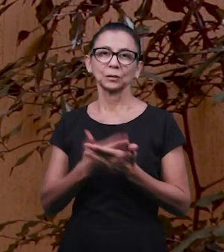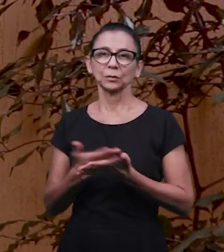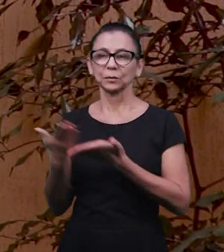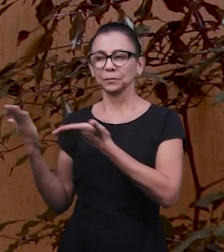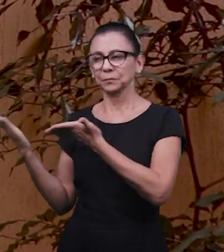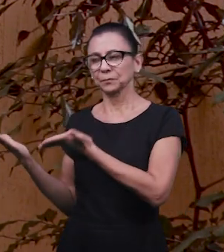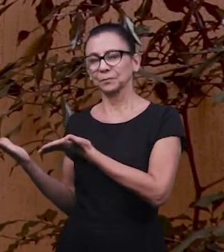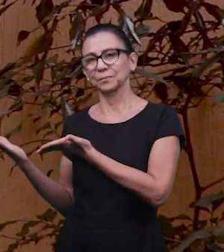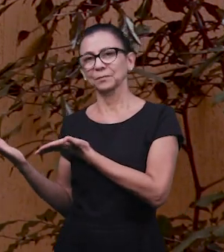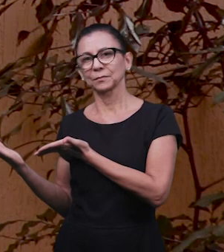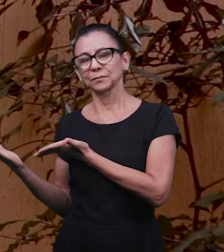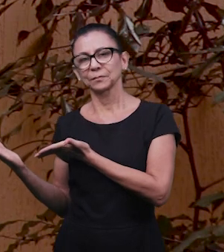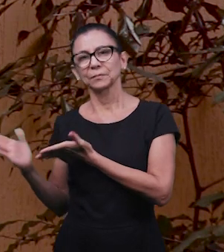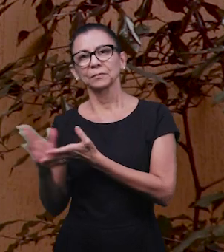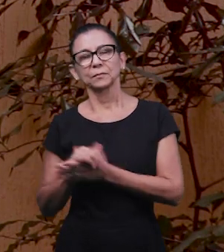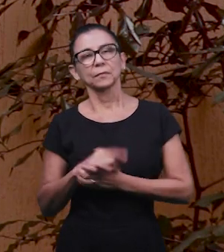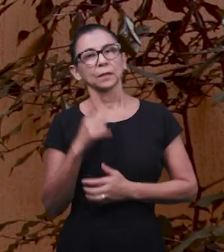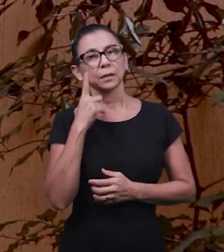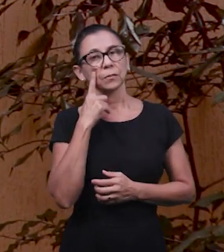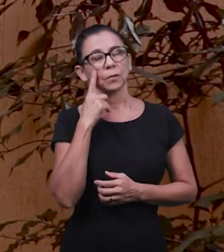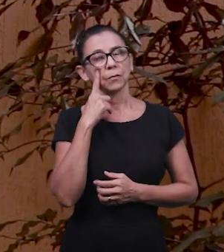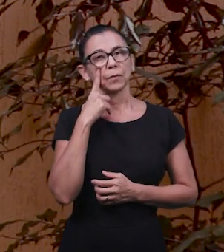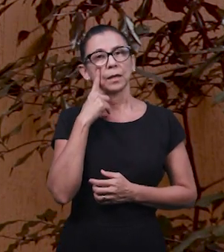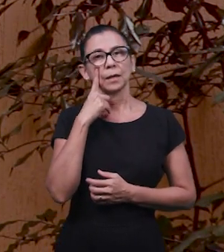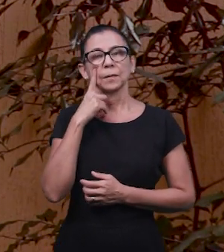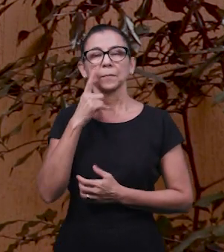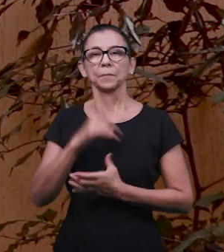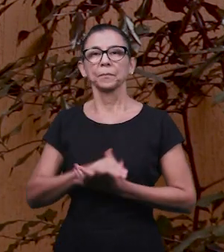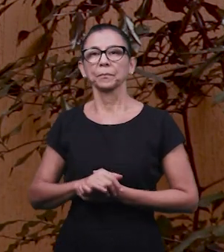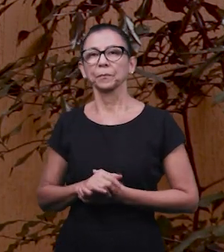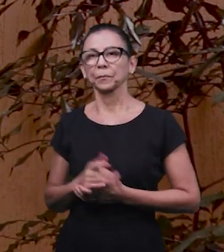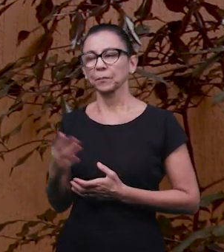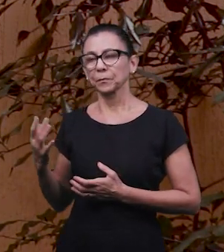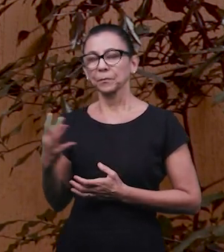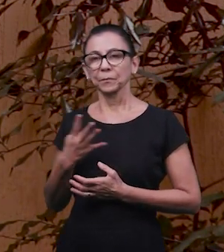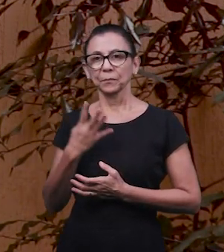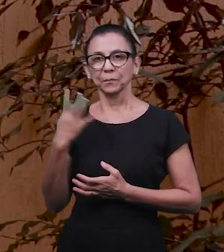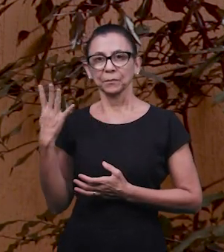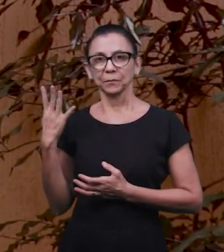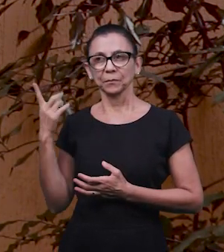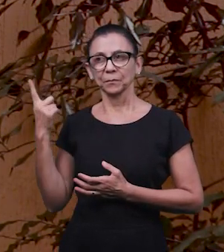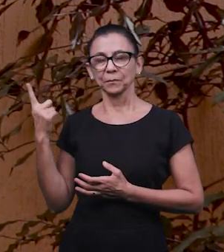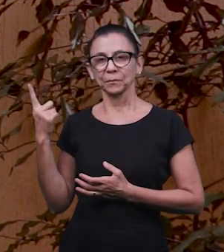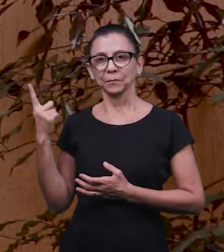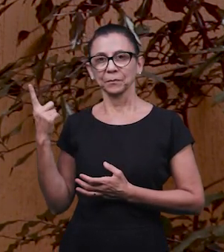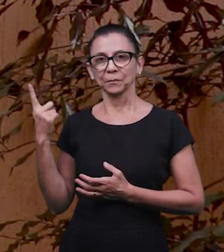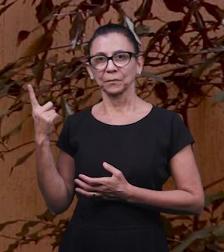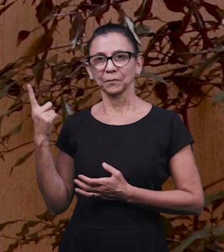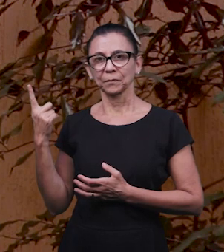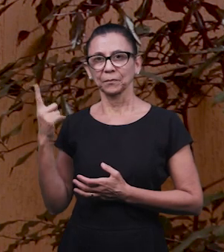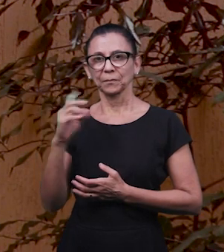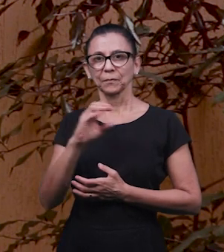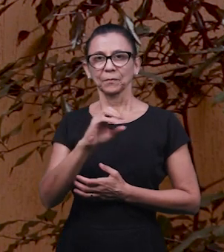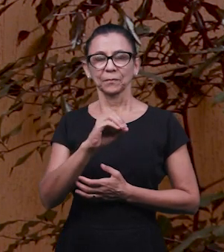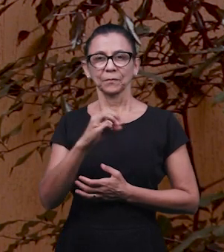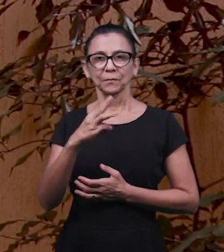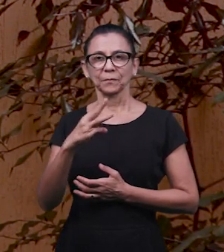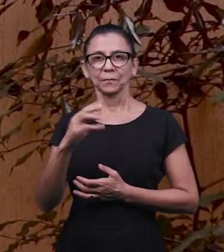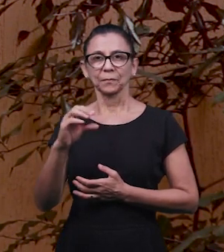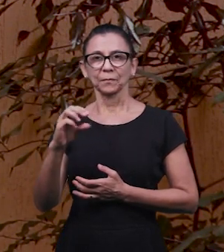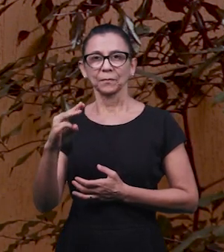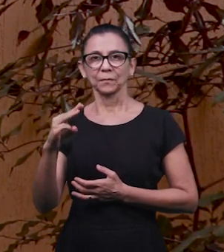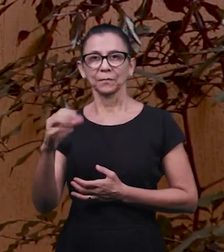Para ajudar a criança a assimilar o estudo. Então, mais uma vez para vocês, onde procurar